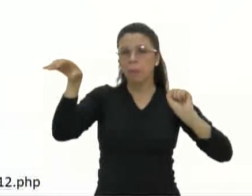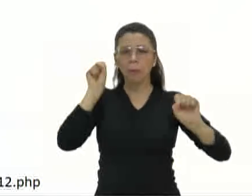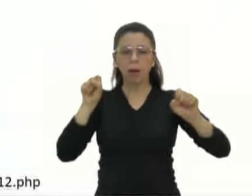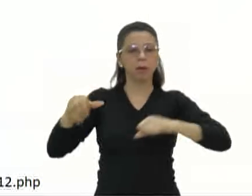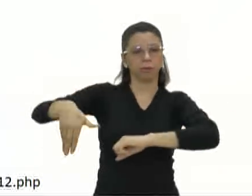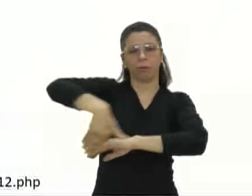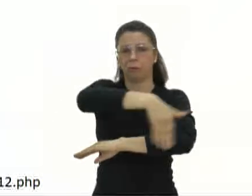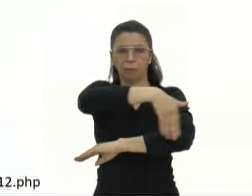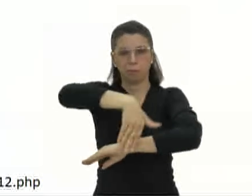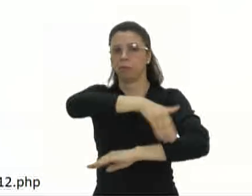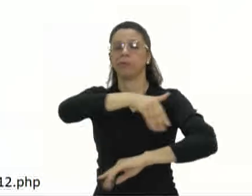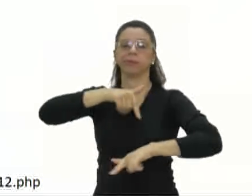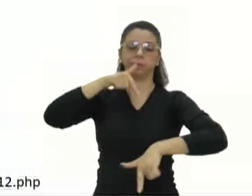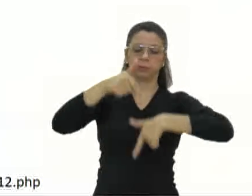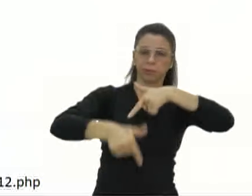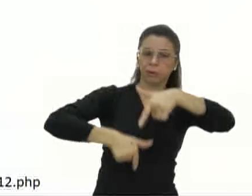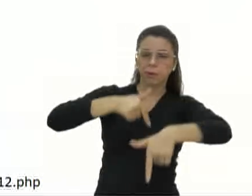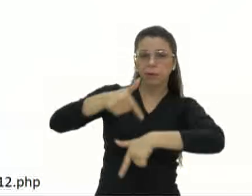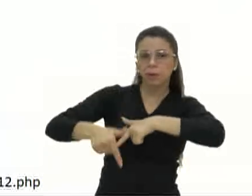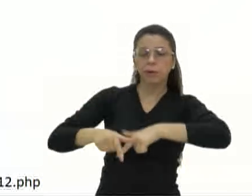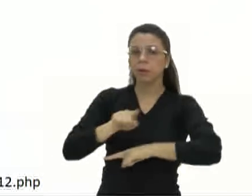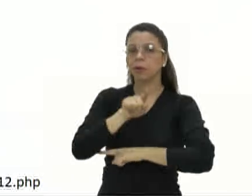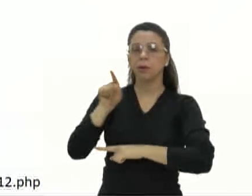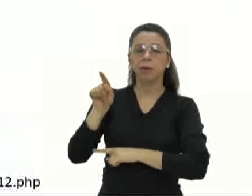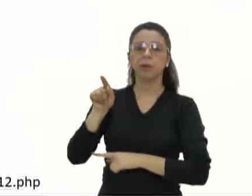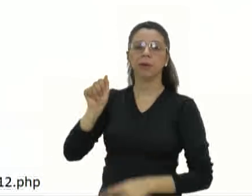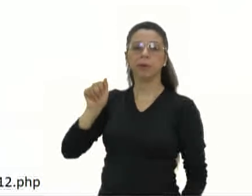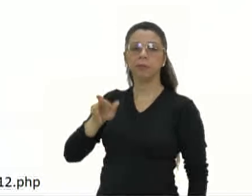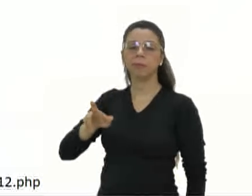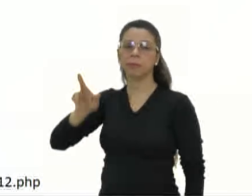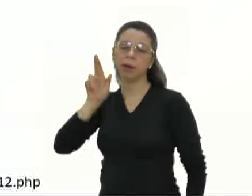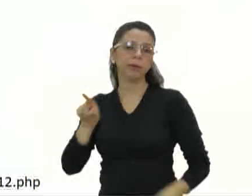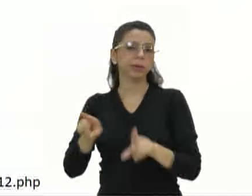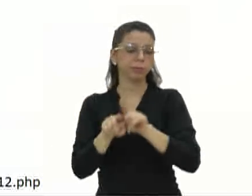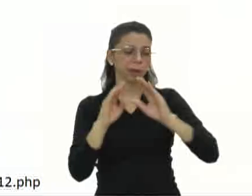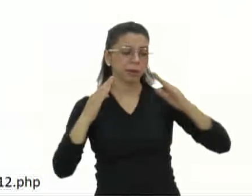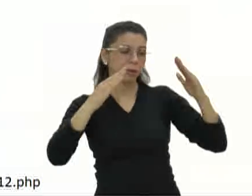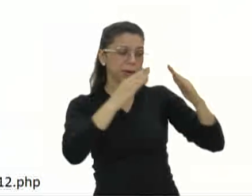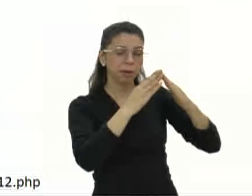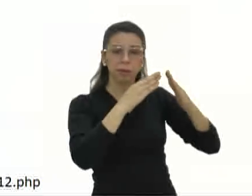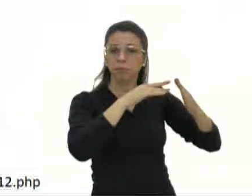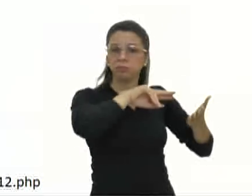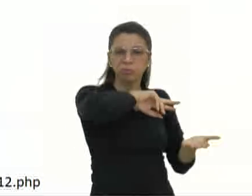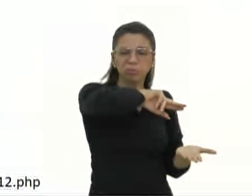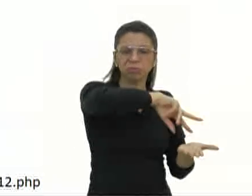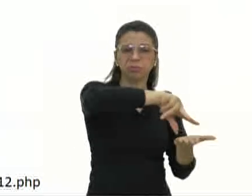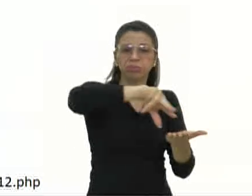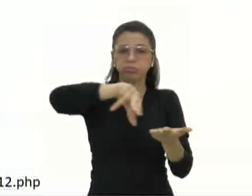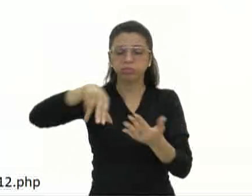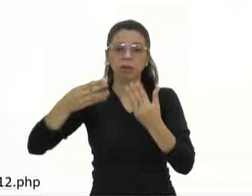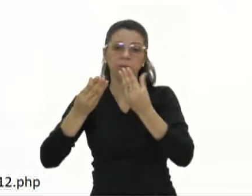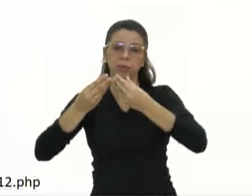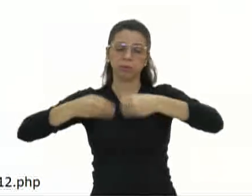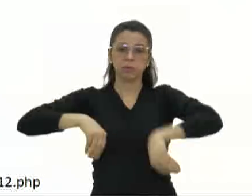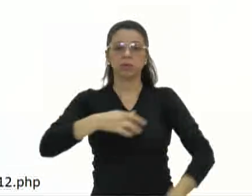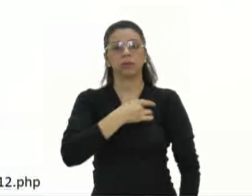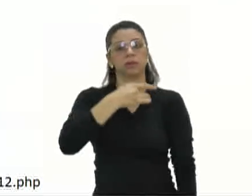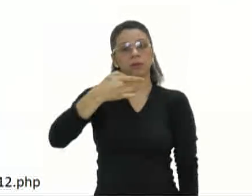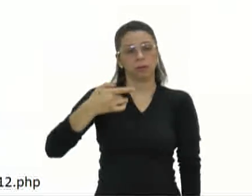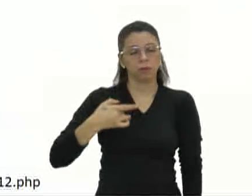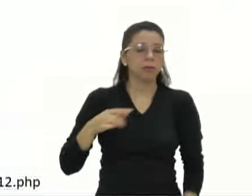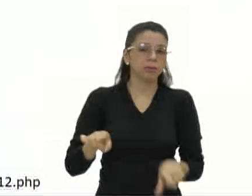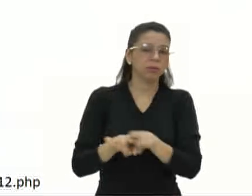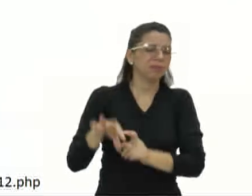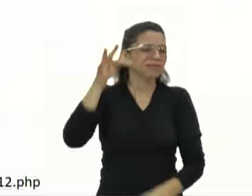ruas, no trabalho, em boates e até mesmo em casa, traz diversos prejuízos à saúde, como dor